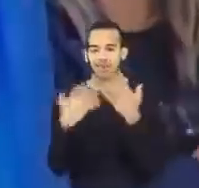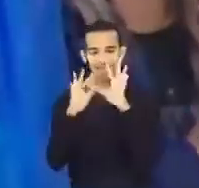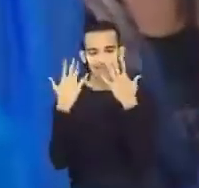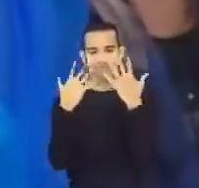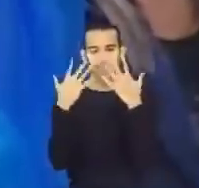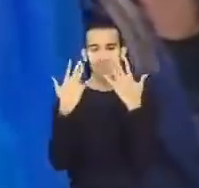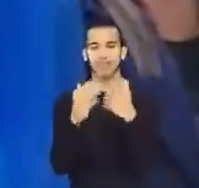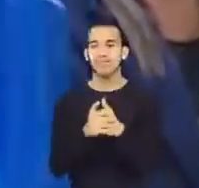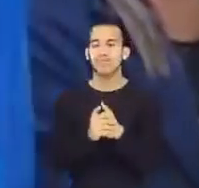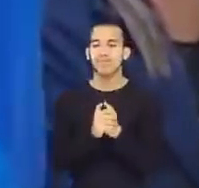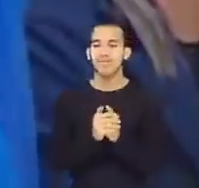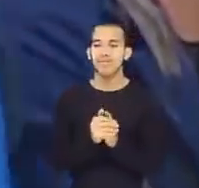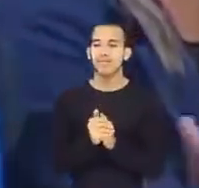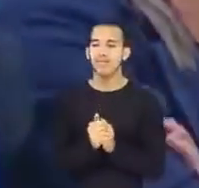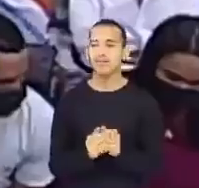Vai.